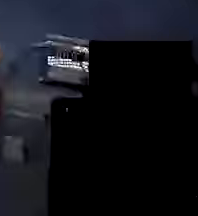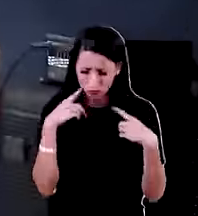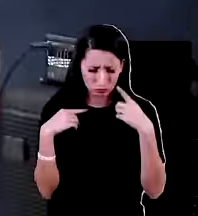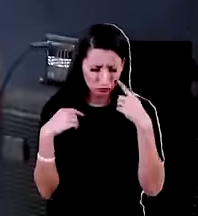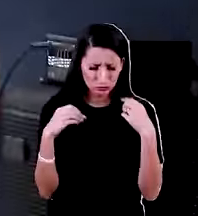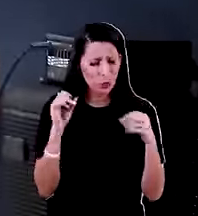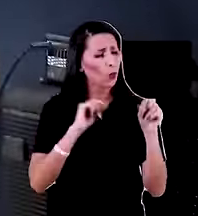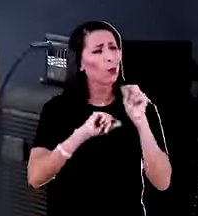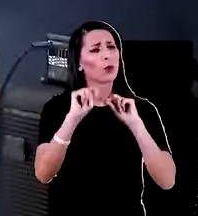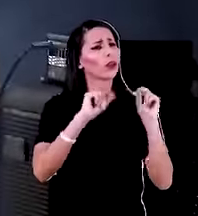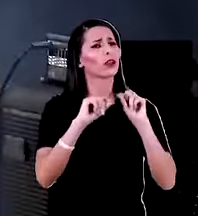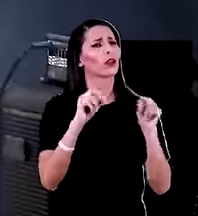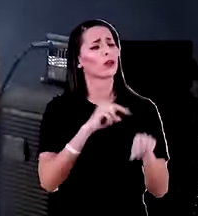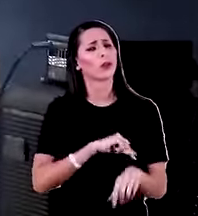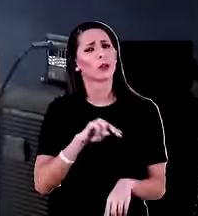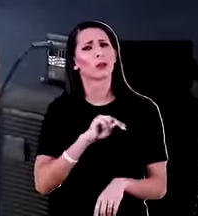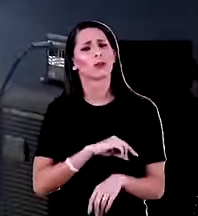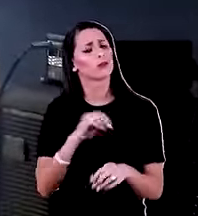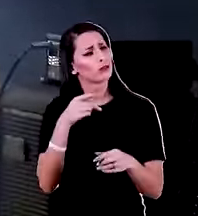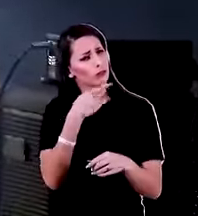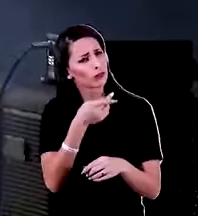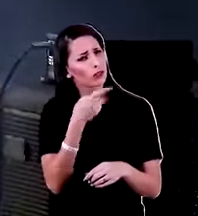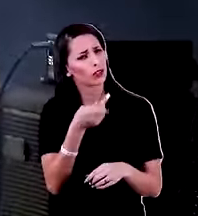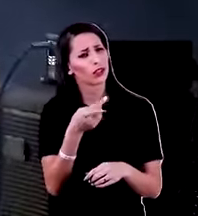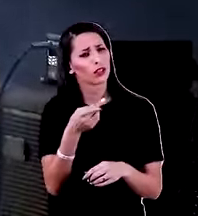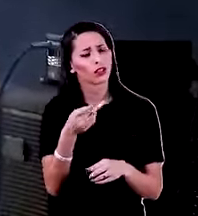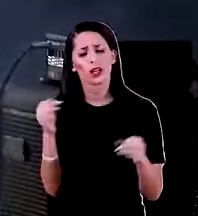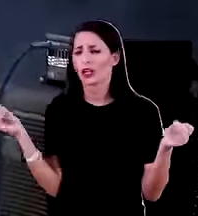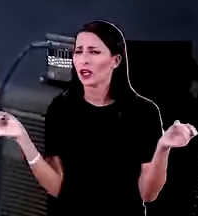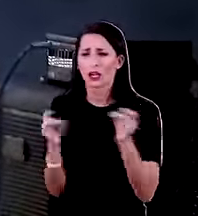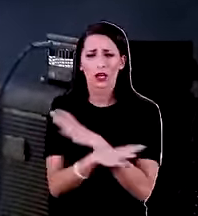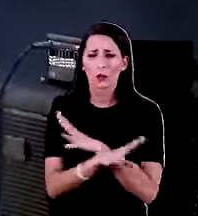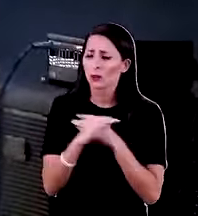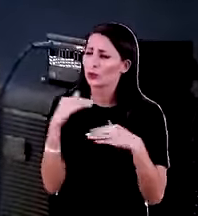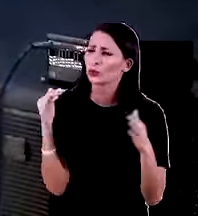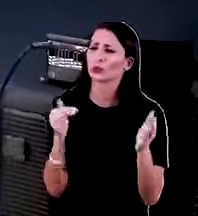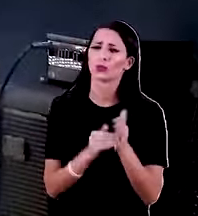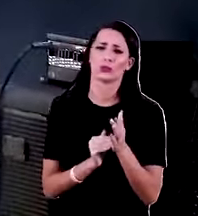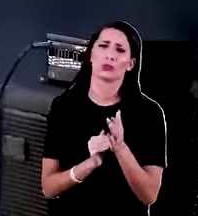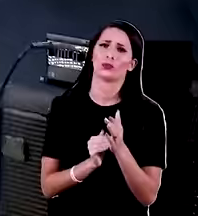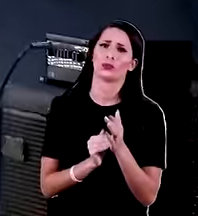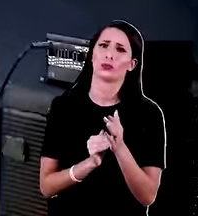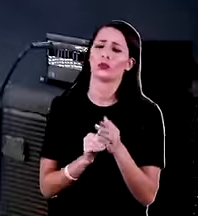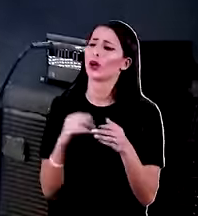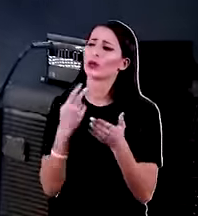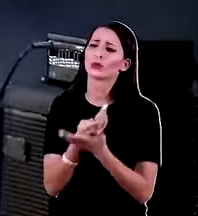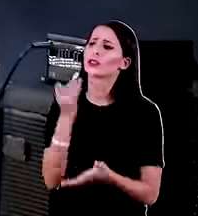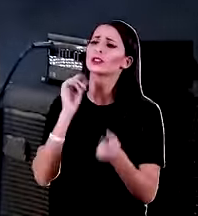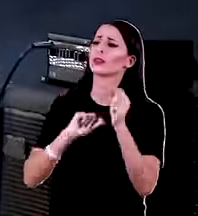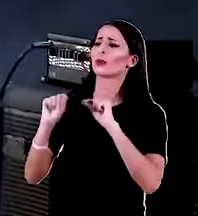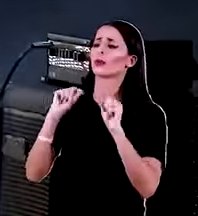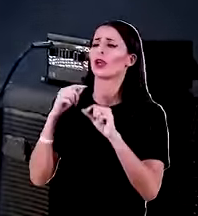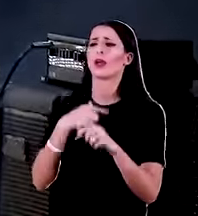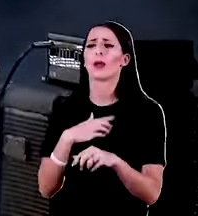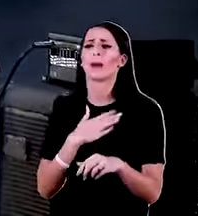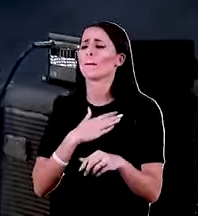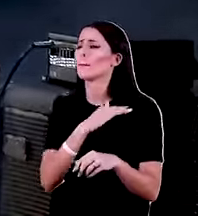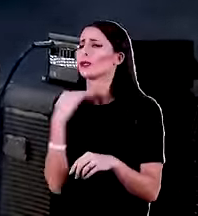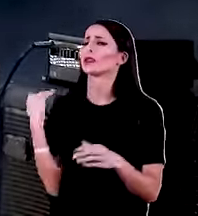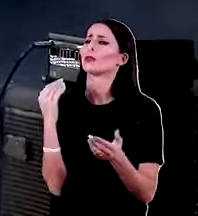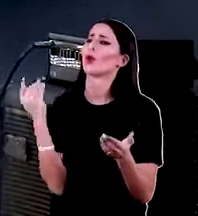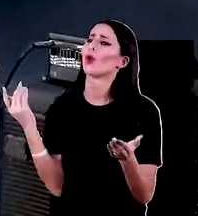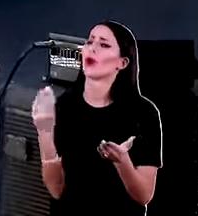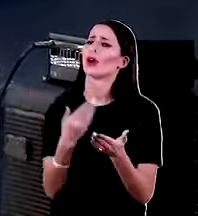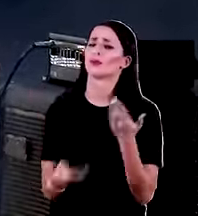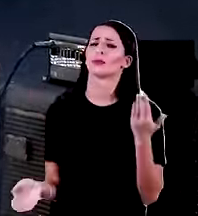O que foi, Noemi, fala. Acabou tudo, Ruth. O que foi que aconteceu? Eu perdi o meu marido, eu perdi os meus